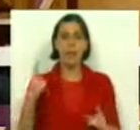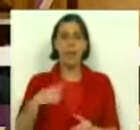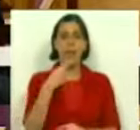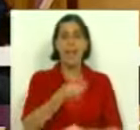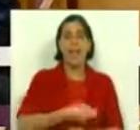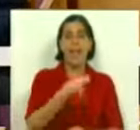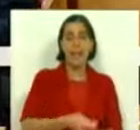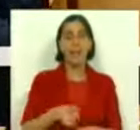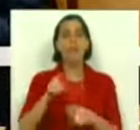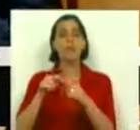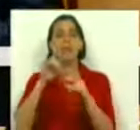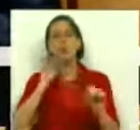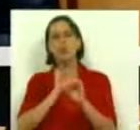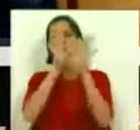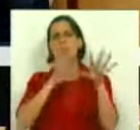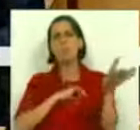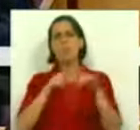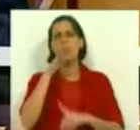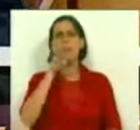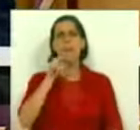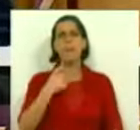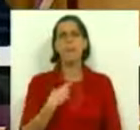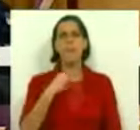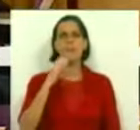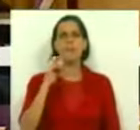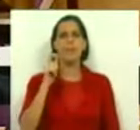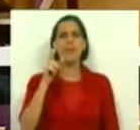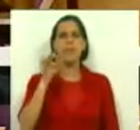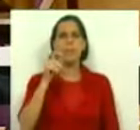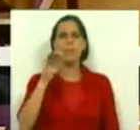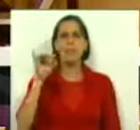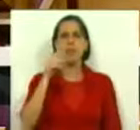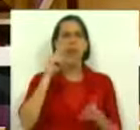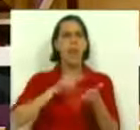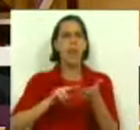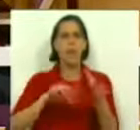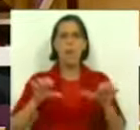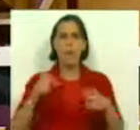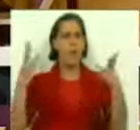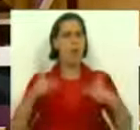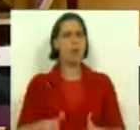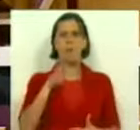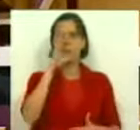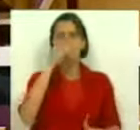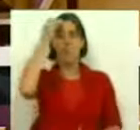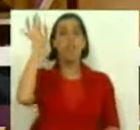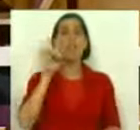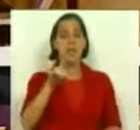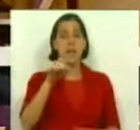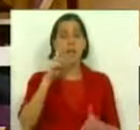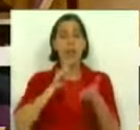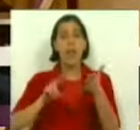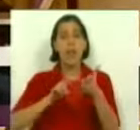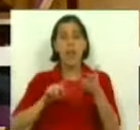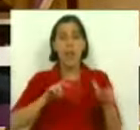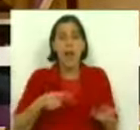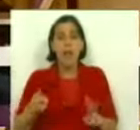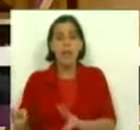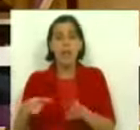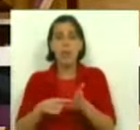têm rendas. E já agora um esclarecimento ao Sr. Deputado Pedro Filipe Soares. Provavelmente leu mal o Orçamento de Estado. Esqueceu-se de ler uma parte